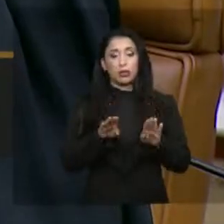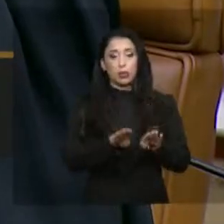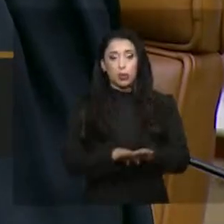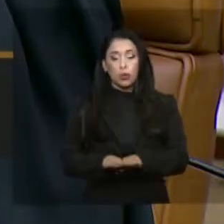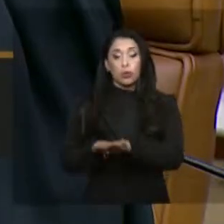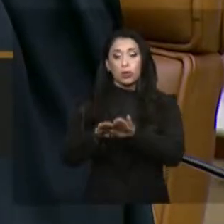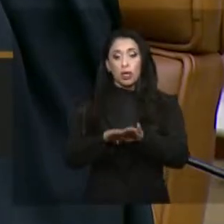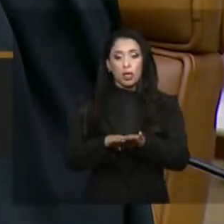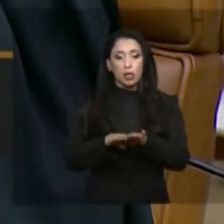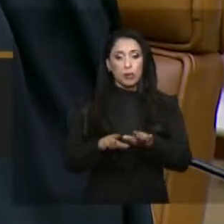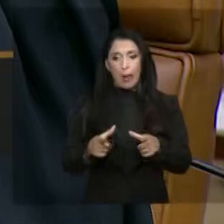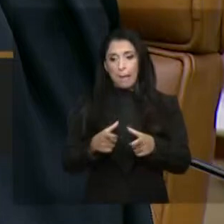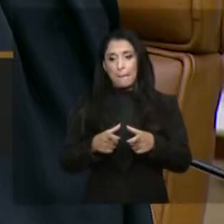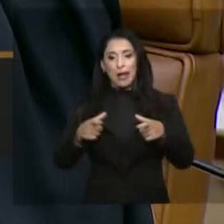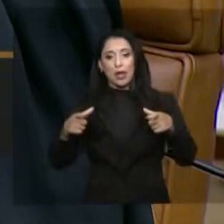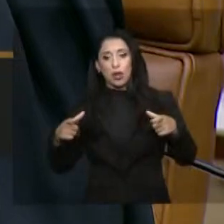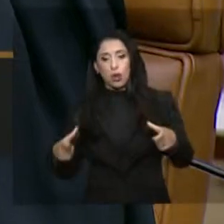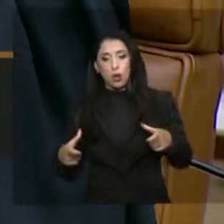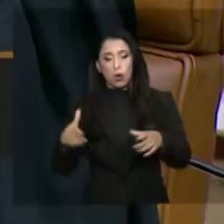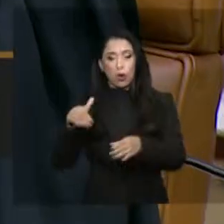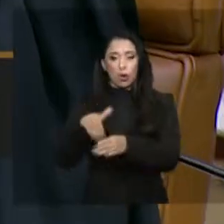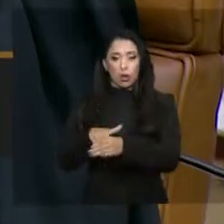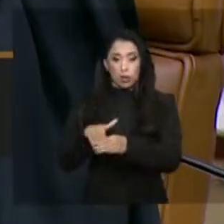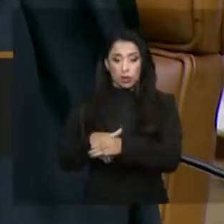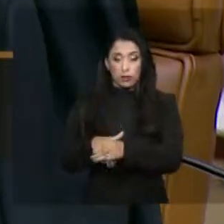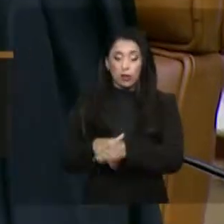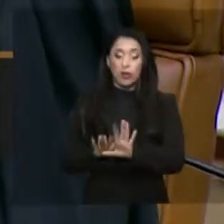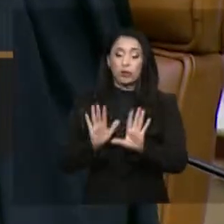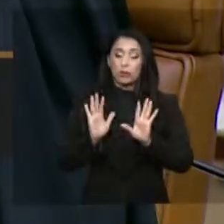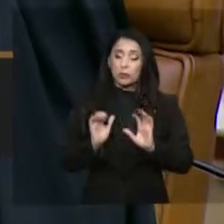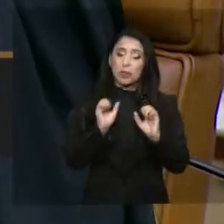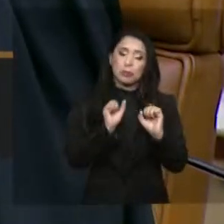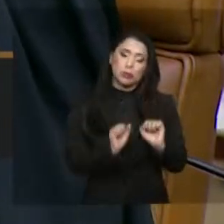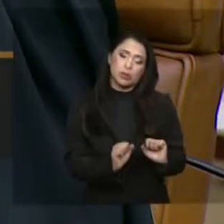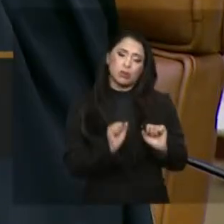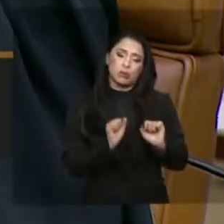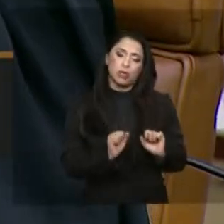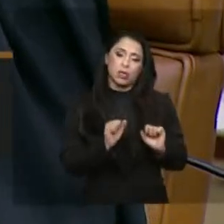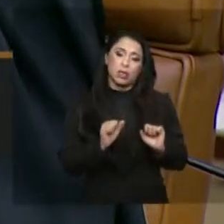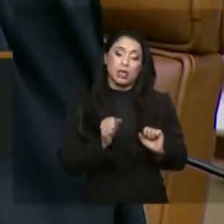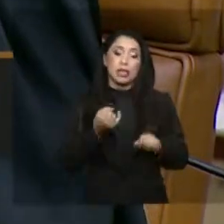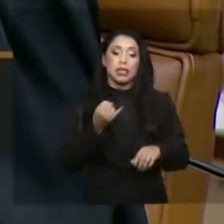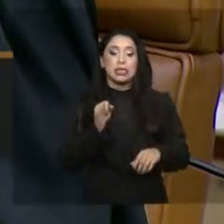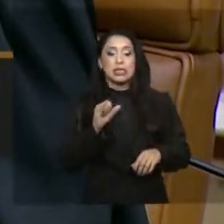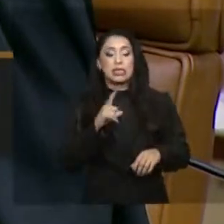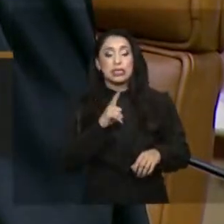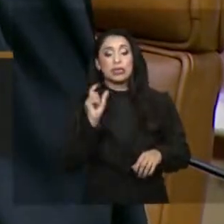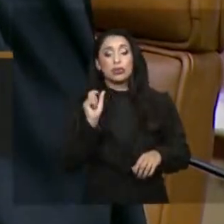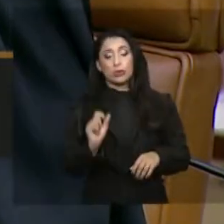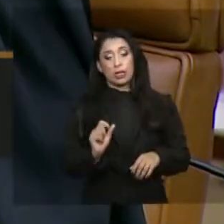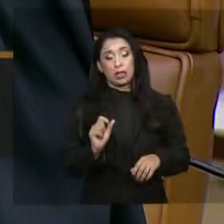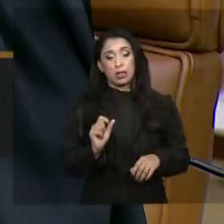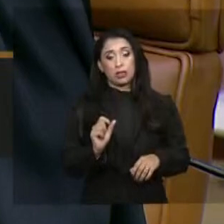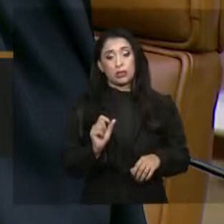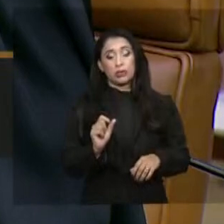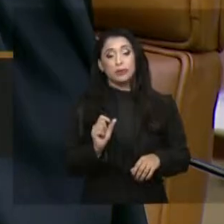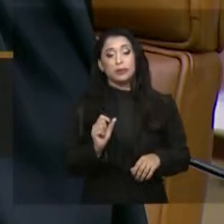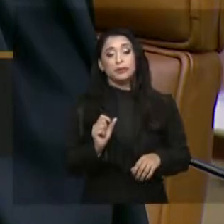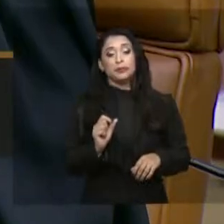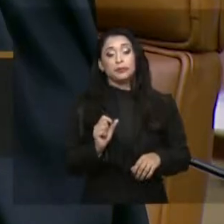obviamente, a regra do provimento majoritário, para possibilitar a proclamação no caso